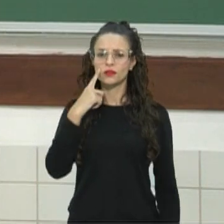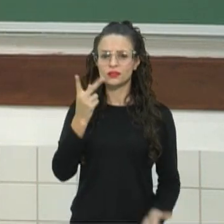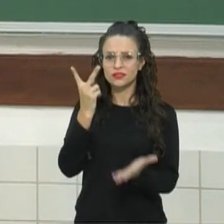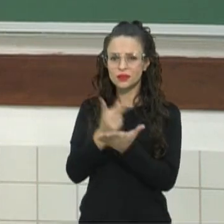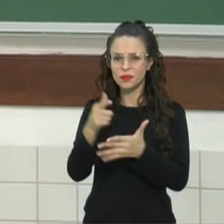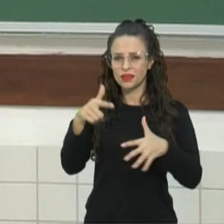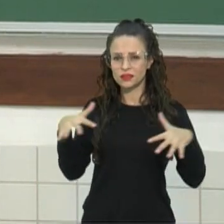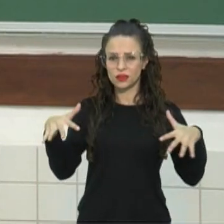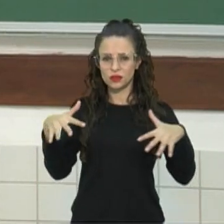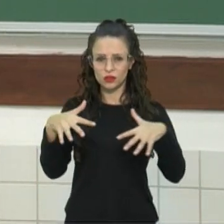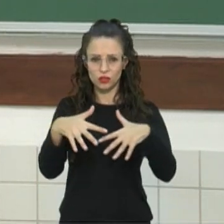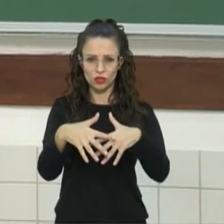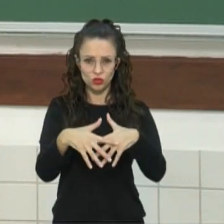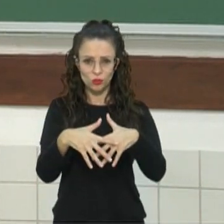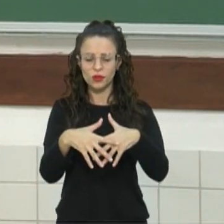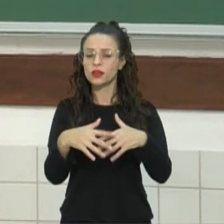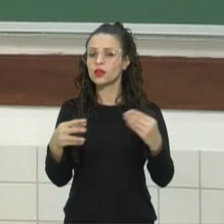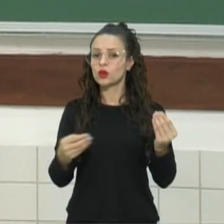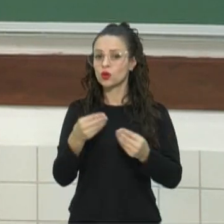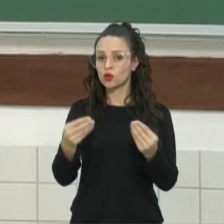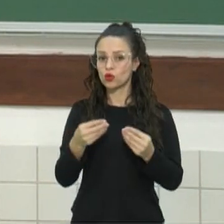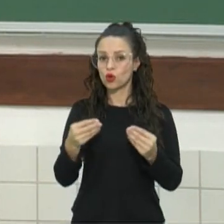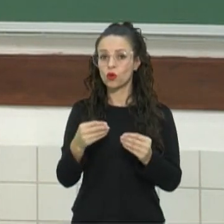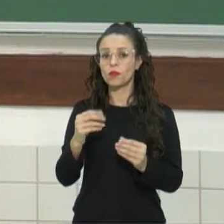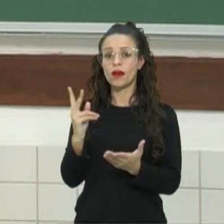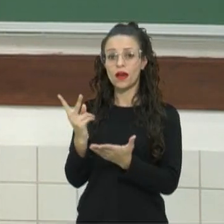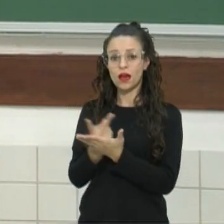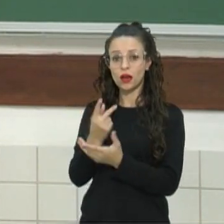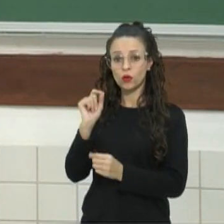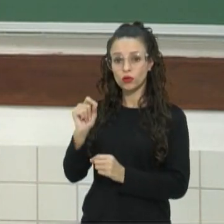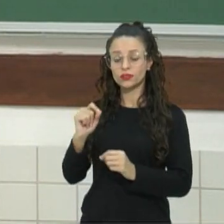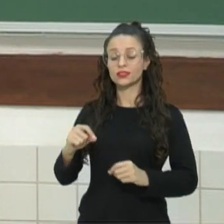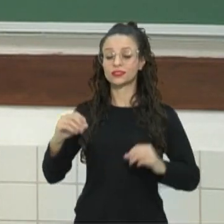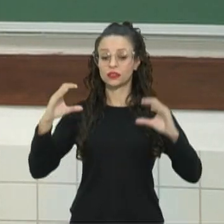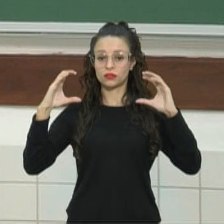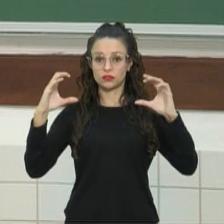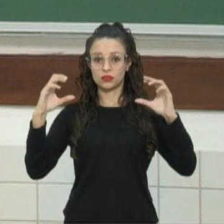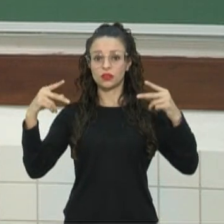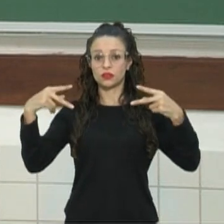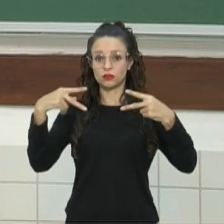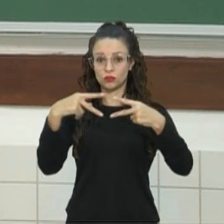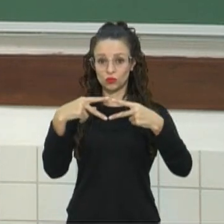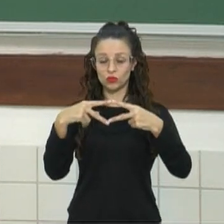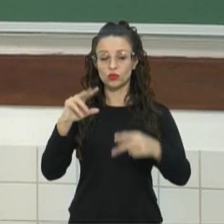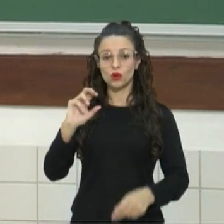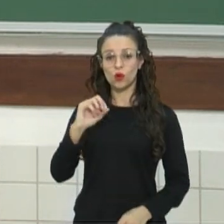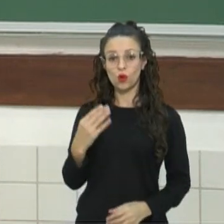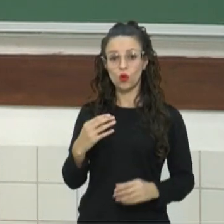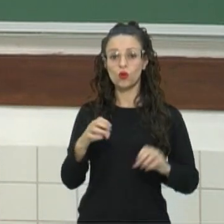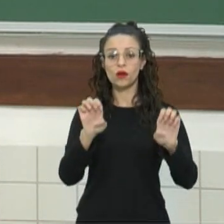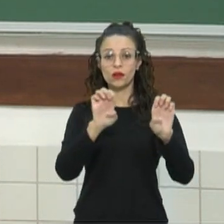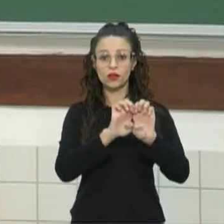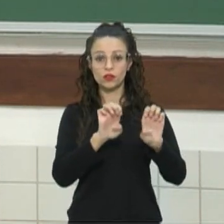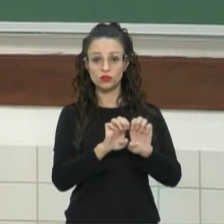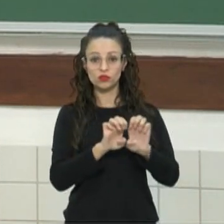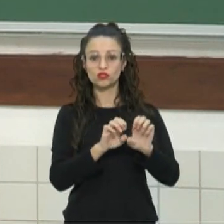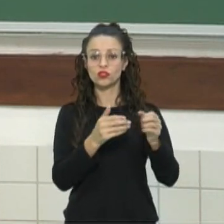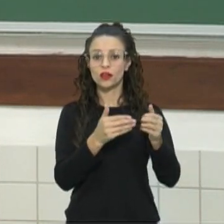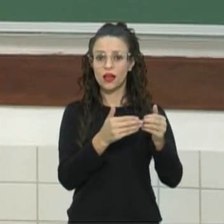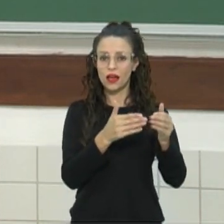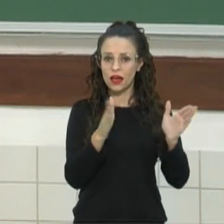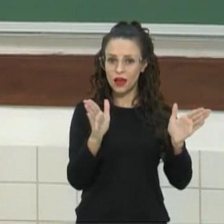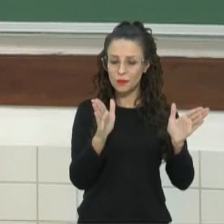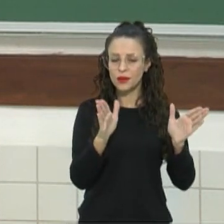vai acontecer ou em alcenos ou em cadeias fechadas. Alcenos, cadeias abertas